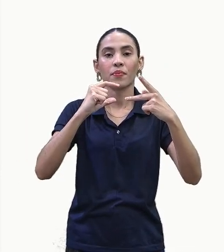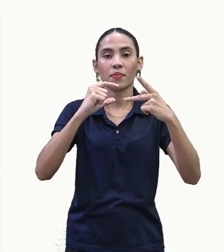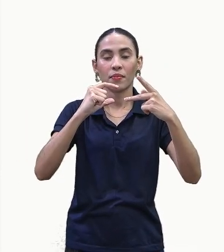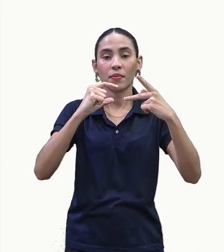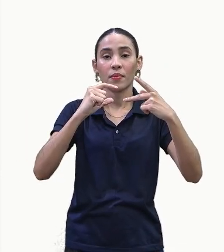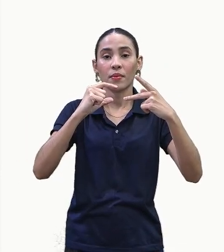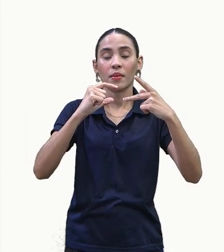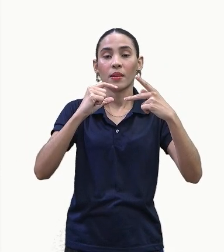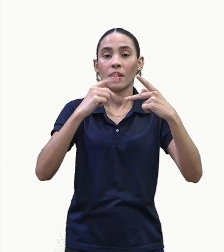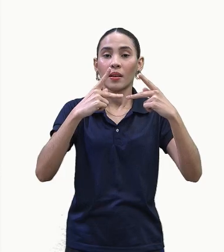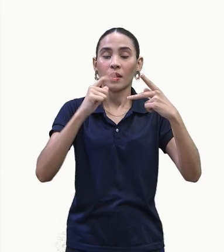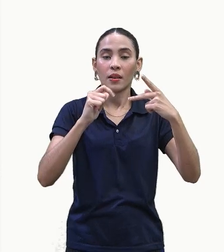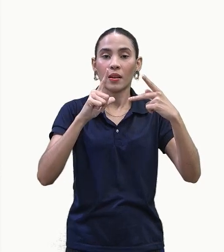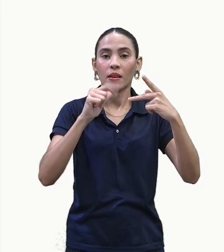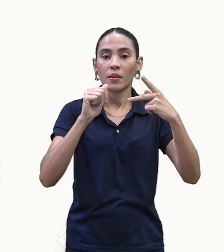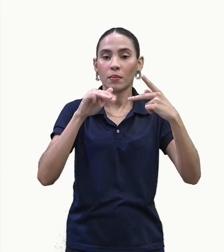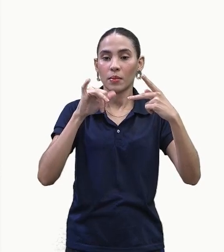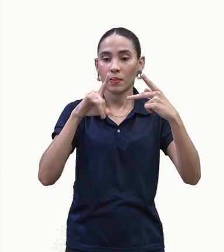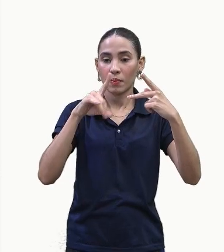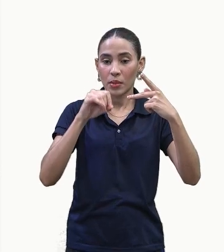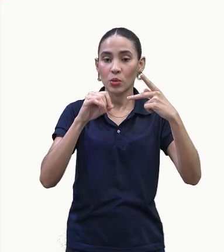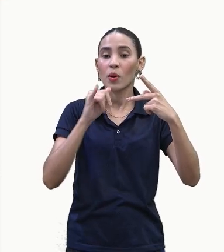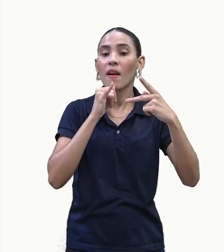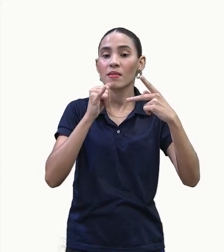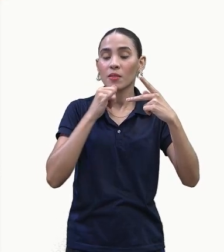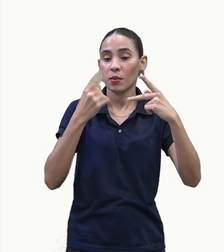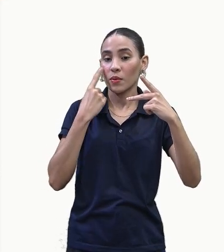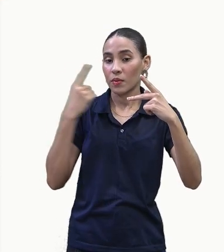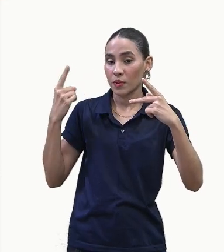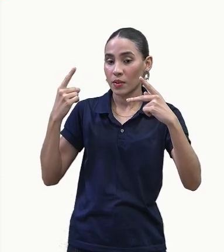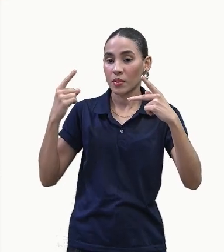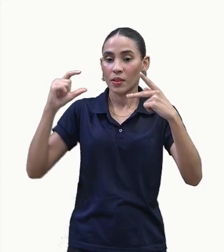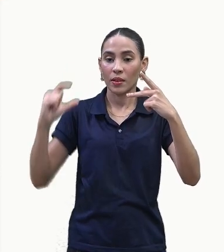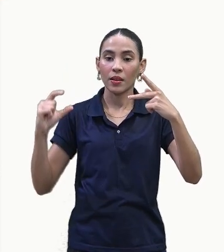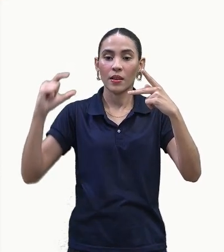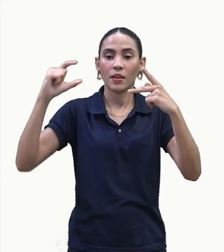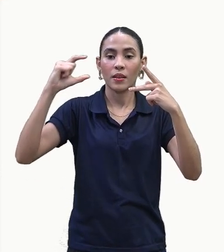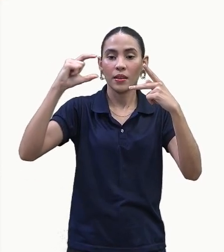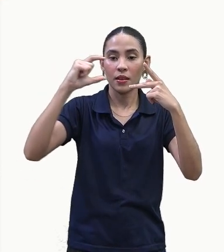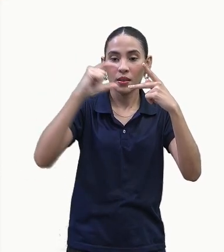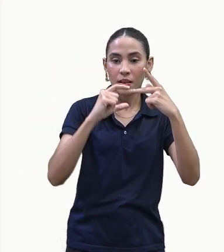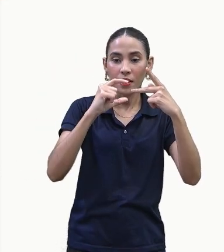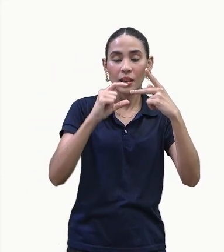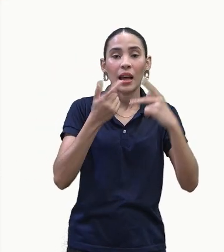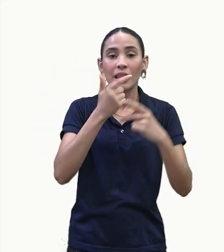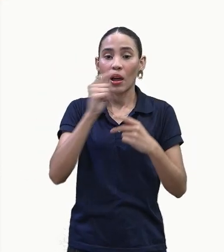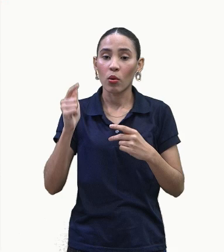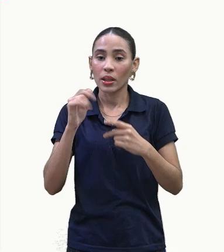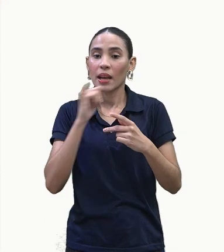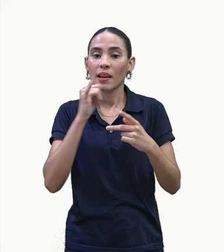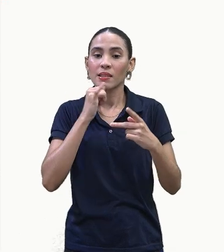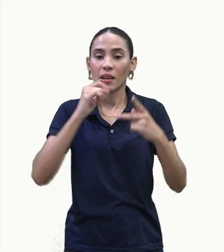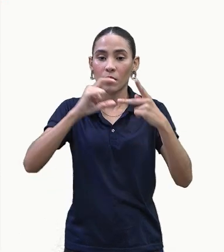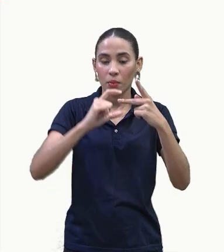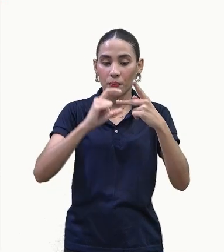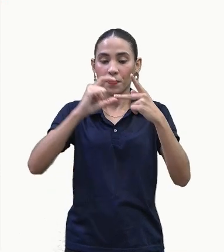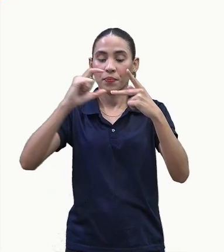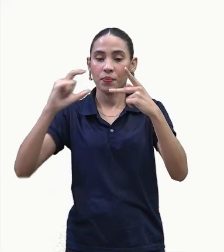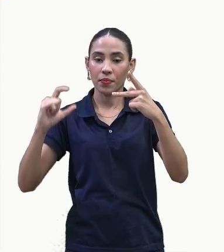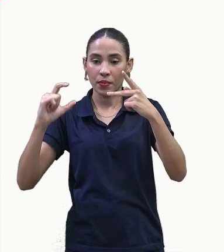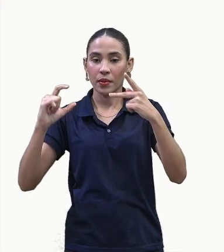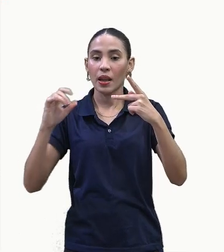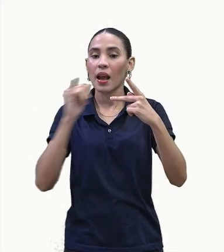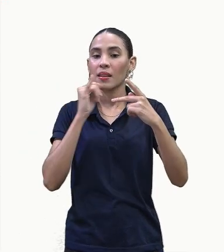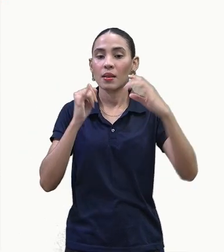nesse plasmídio. Vejam só, onde aqui o plasmídio ele está sem a porção que foi retirada, que foi essa